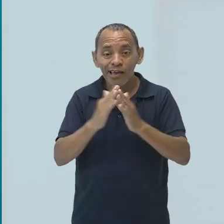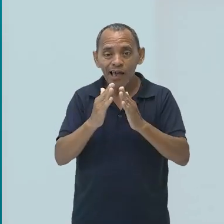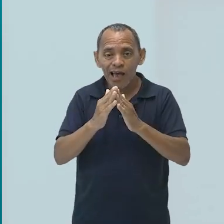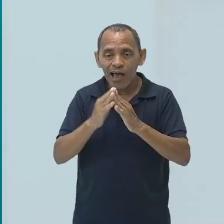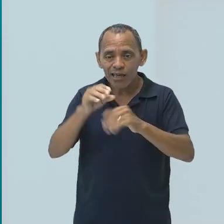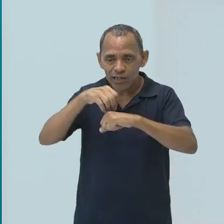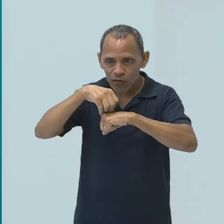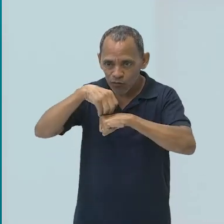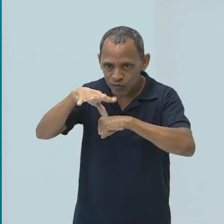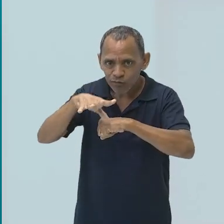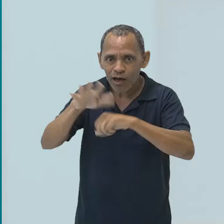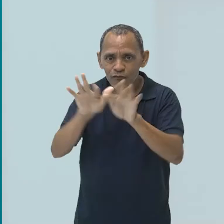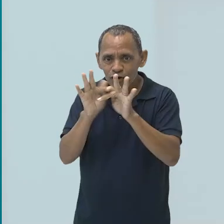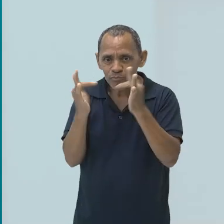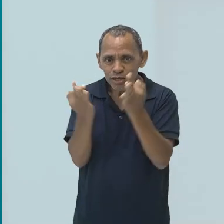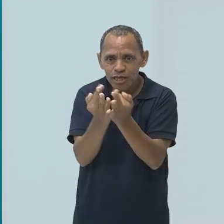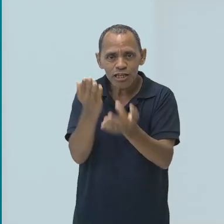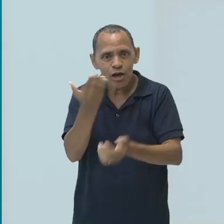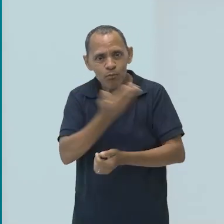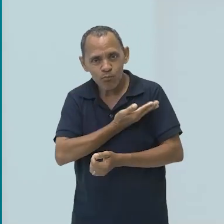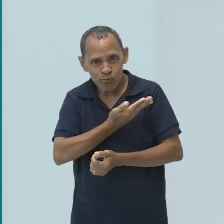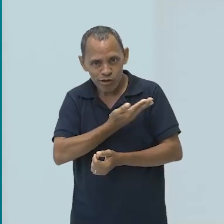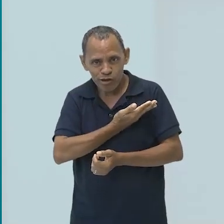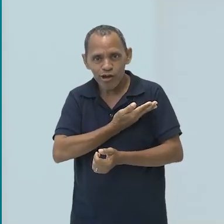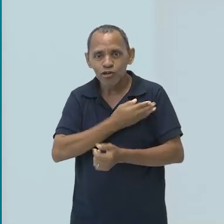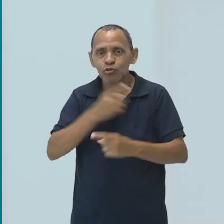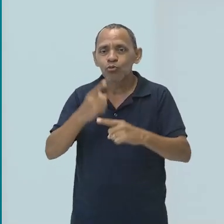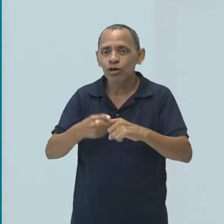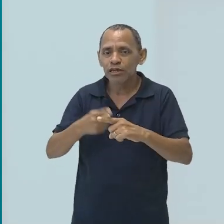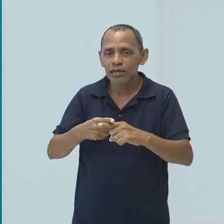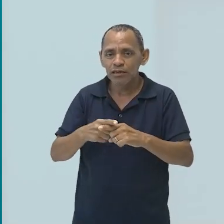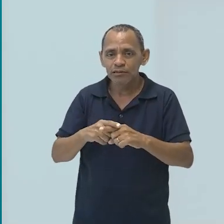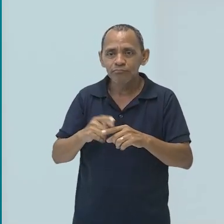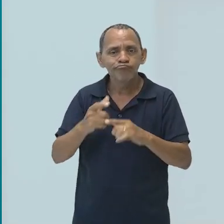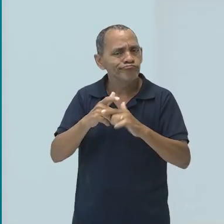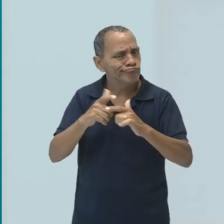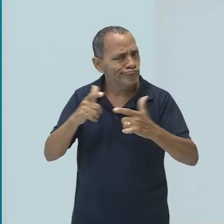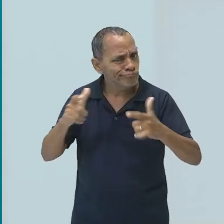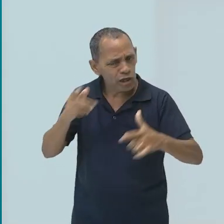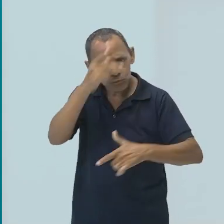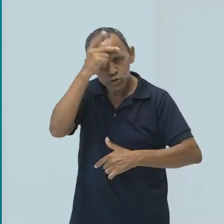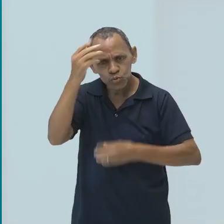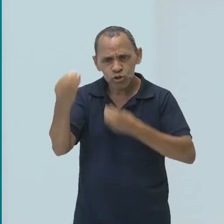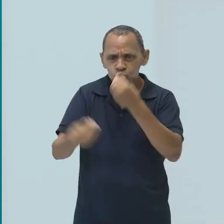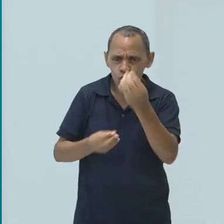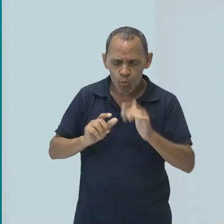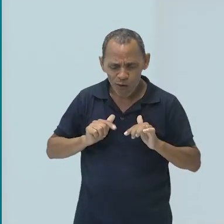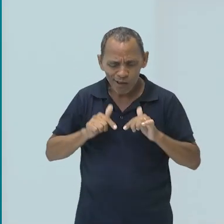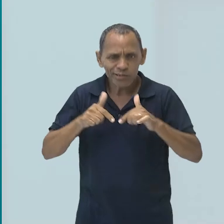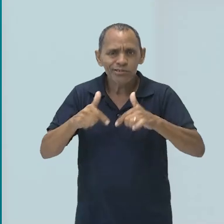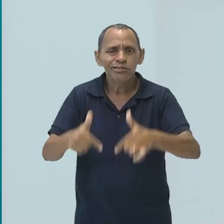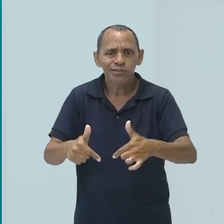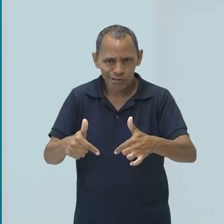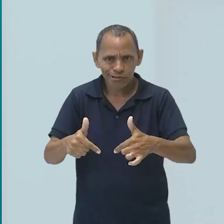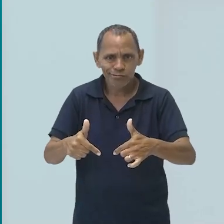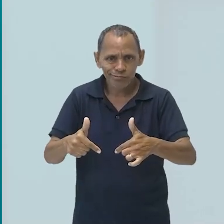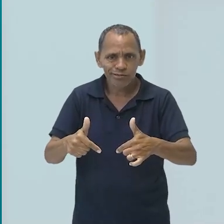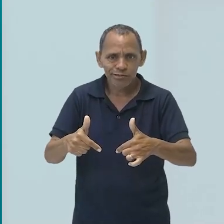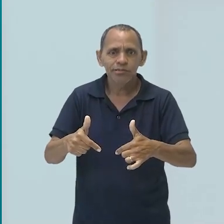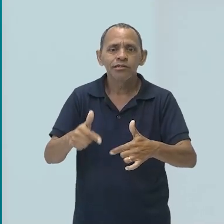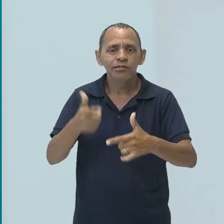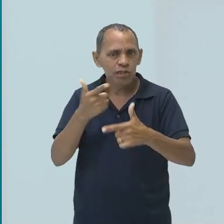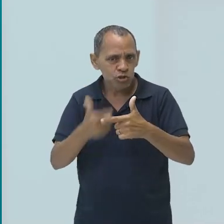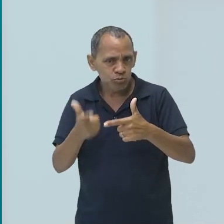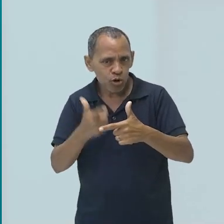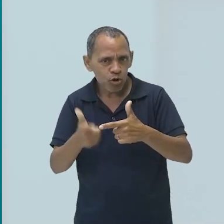conhecimento para os familiares, para os amigos, porque quanto mais pessoas souberem como atuar nesses casos, melhor, né? Mais